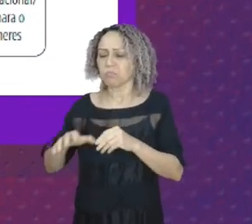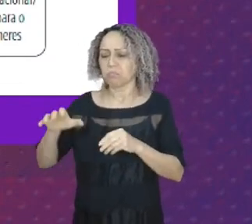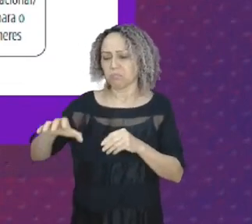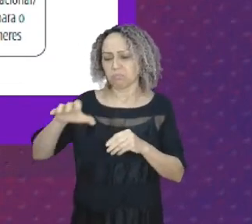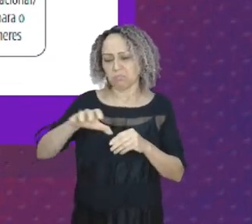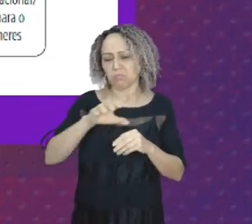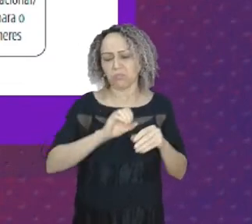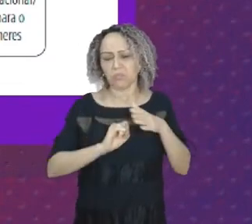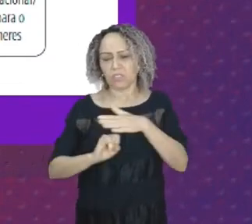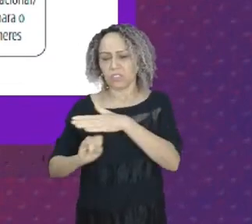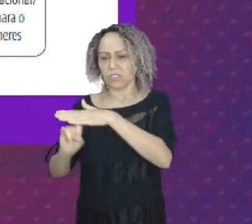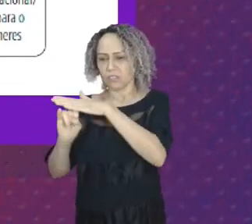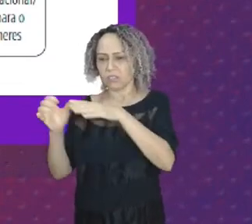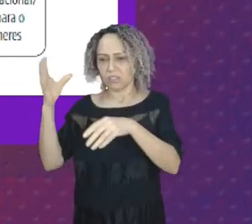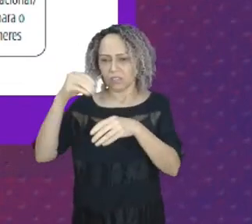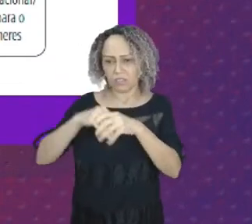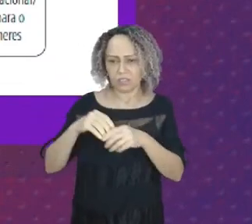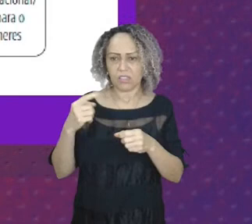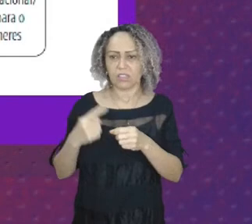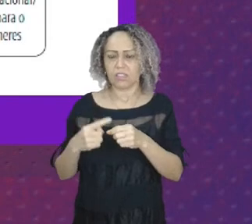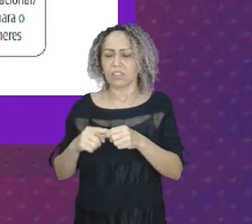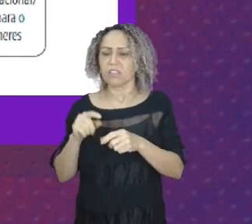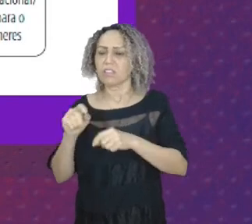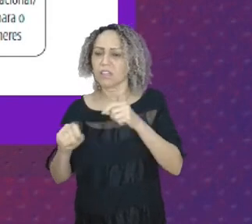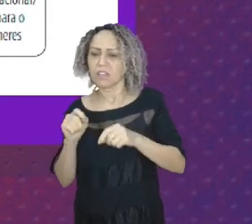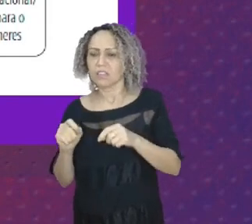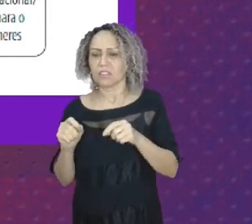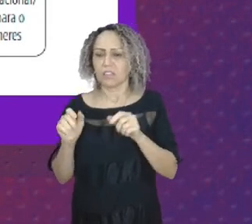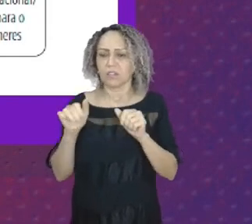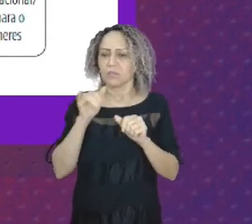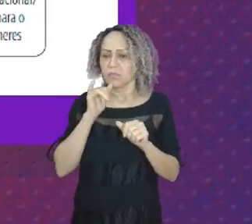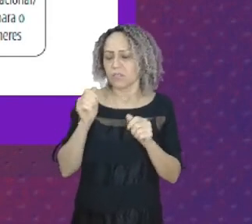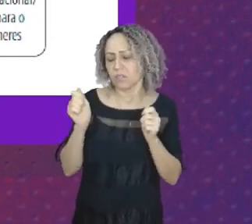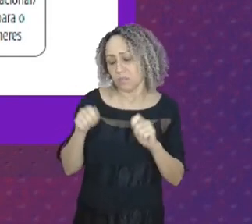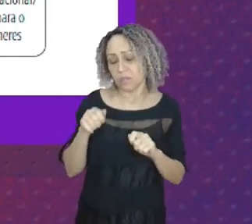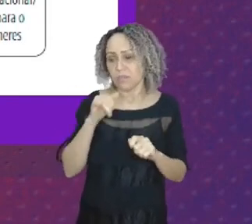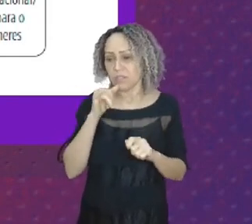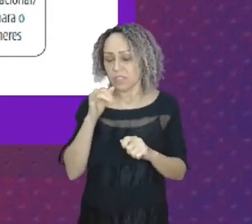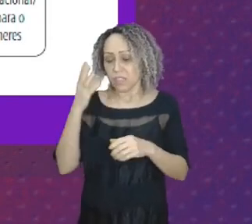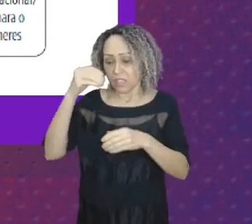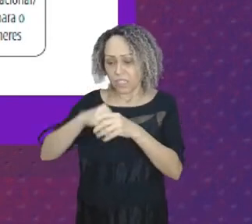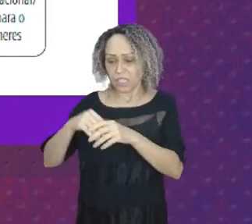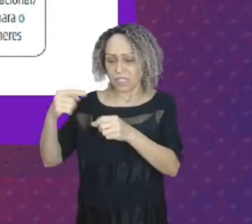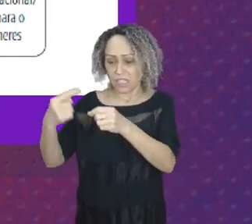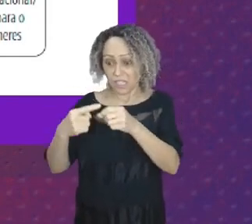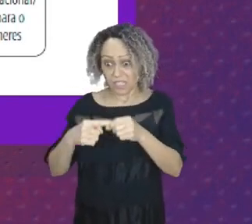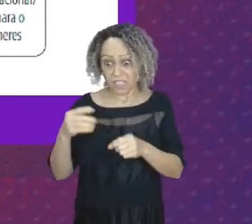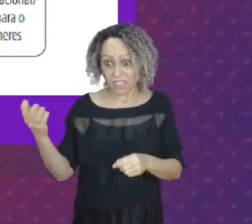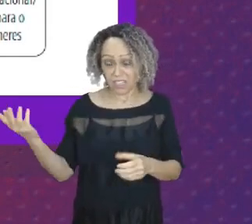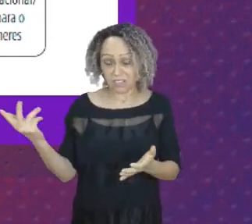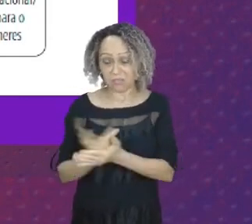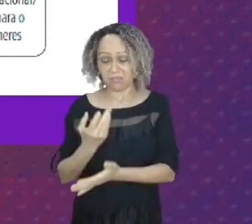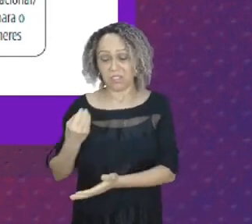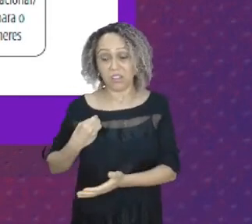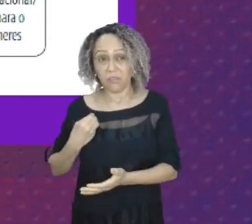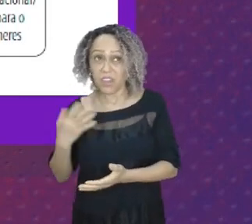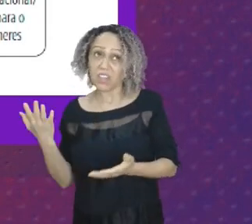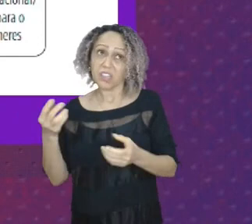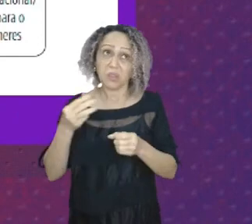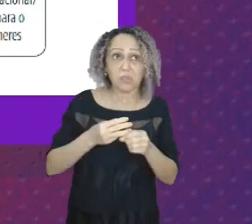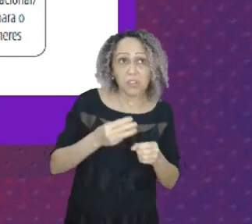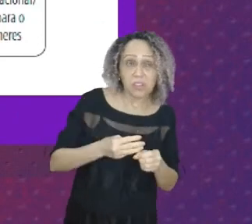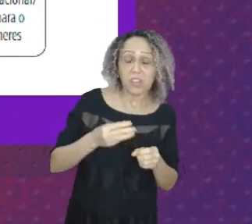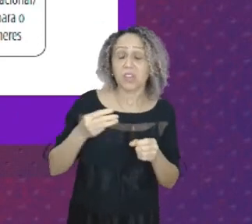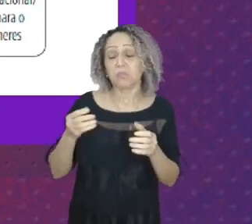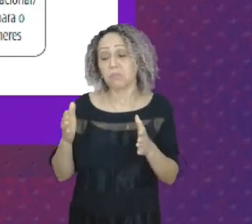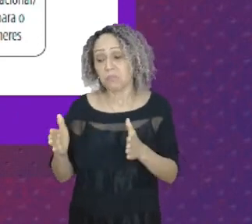que estão, por mais que sejam geridos pelos estados e pelo governo federal, é na cidade que a vida acontece, né, no município, é no bairro. Se a gente for pegar